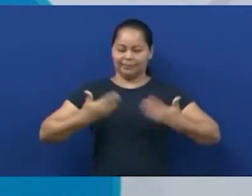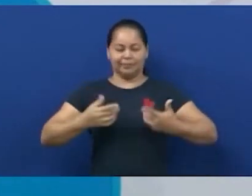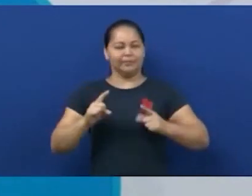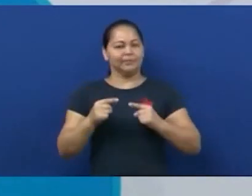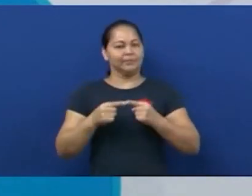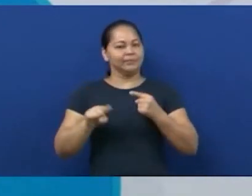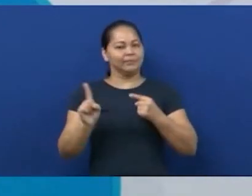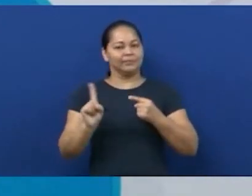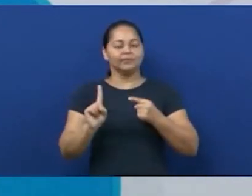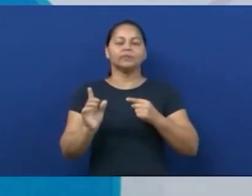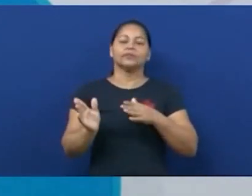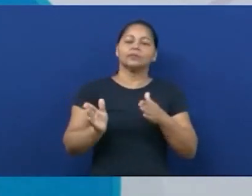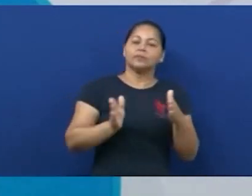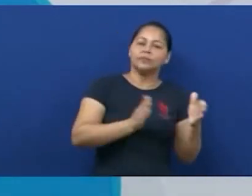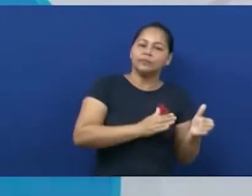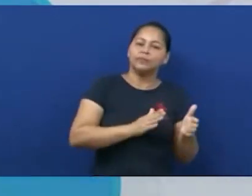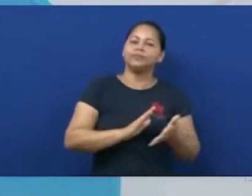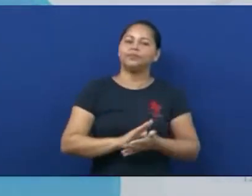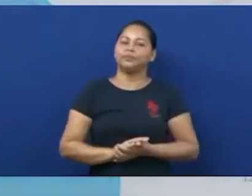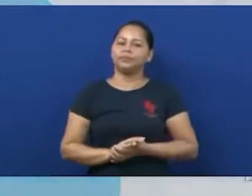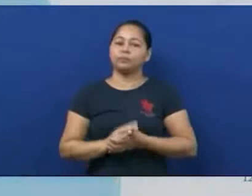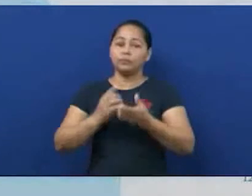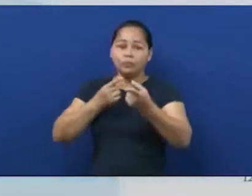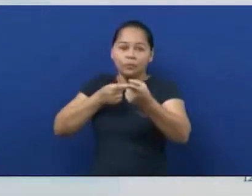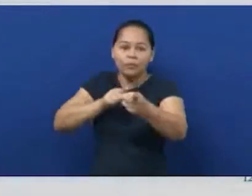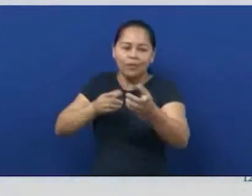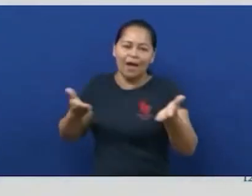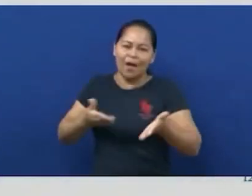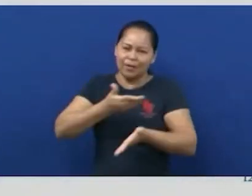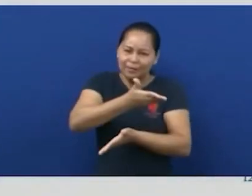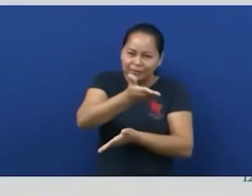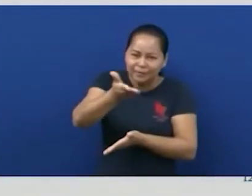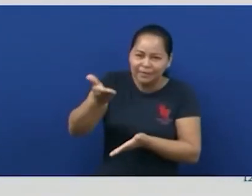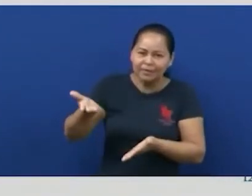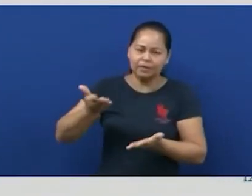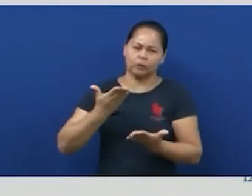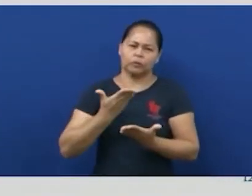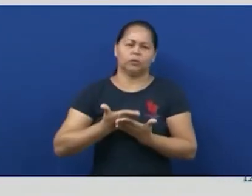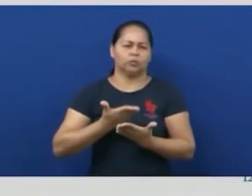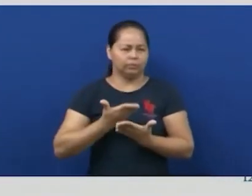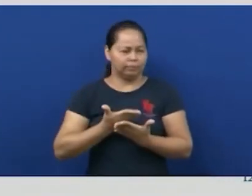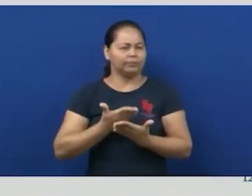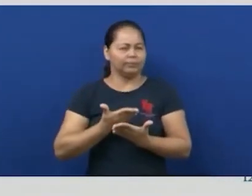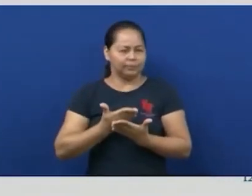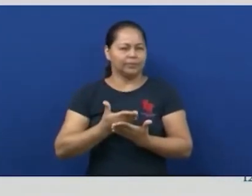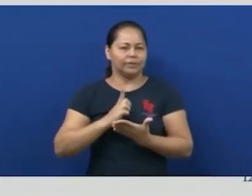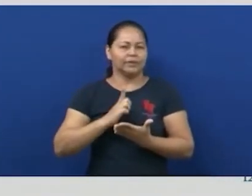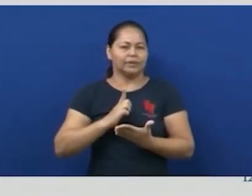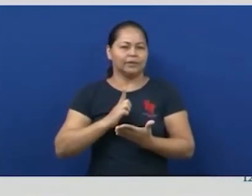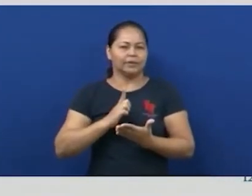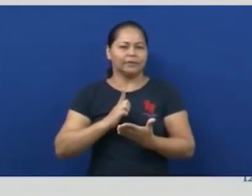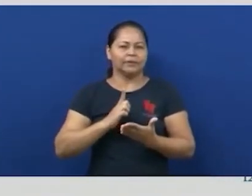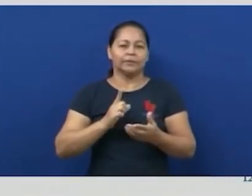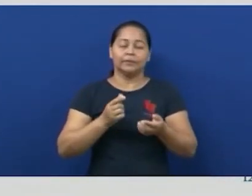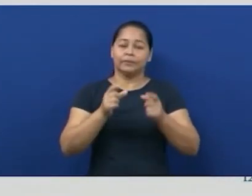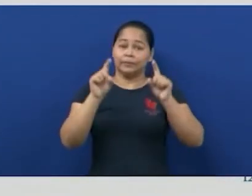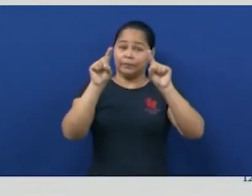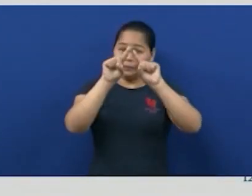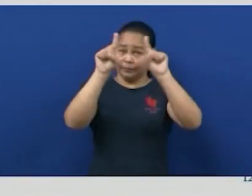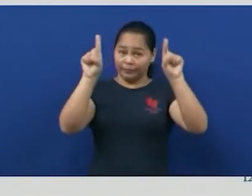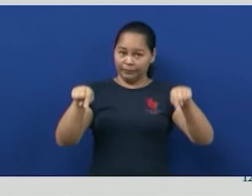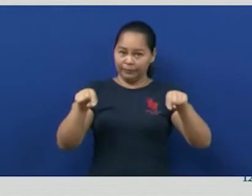elevada. E eu vou deixar aqui um desafio para vocês, que vai estar disponível também na plataforma